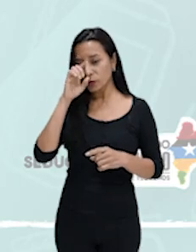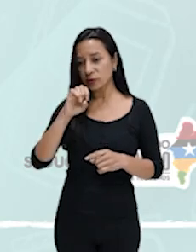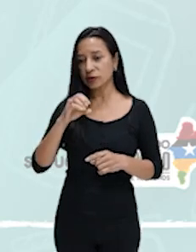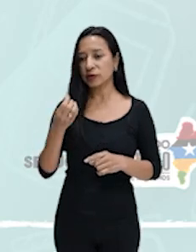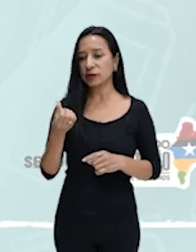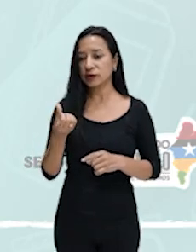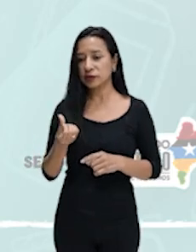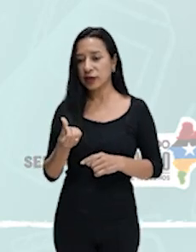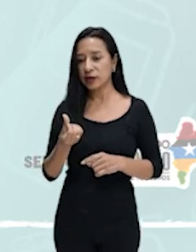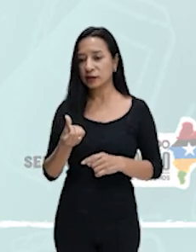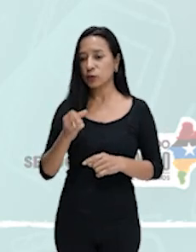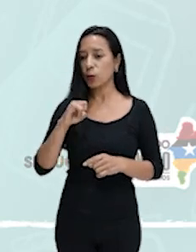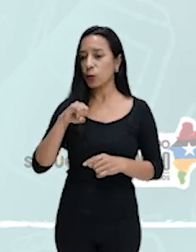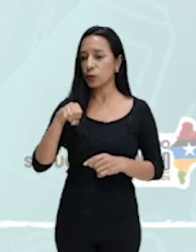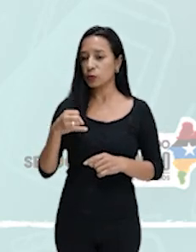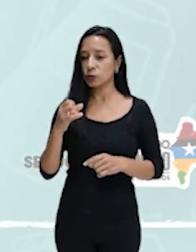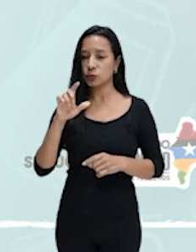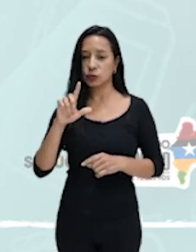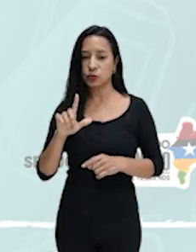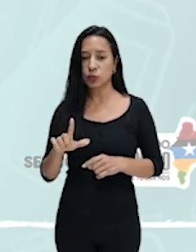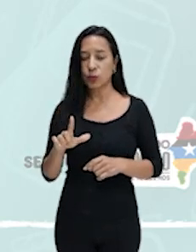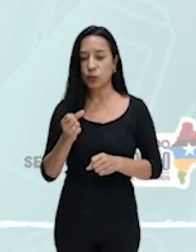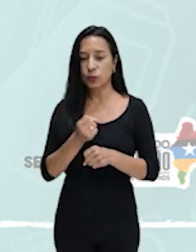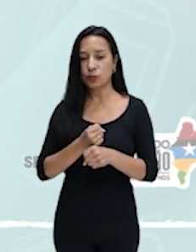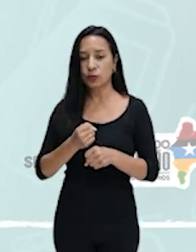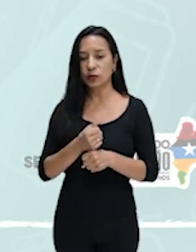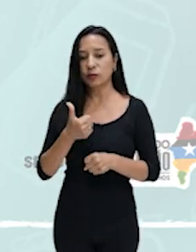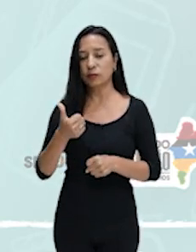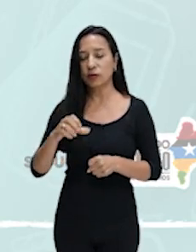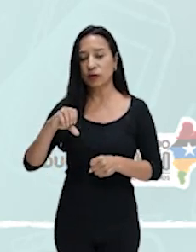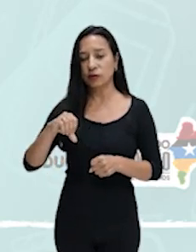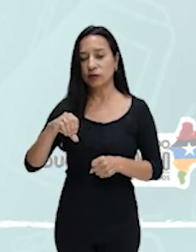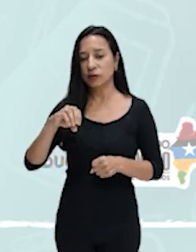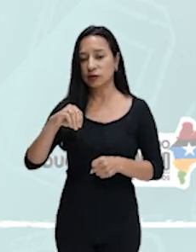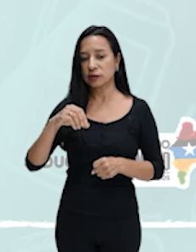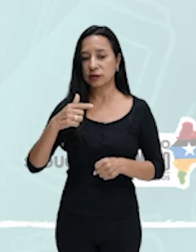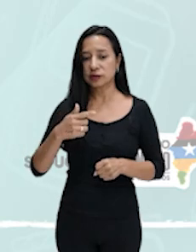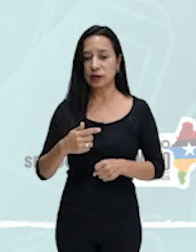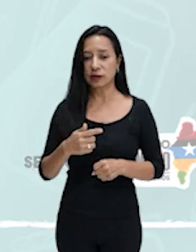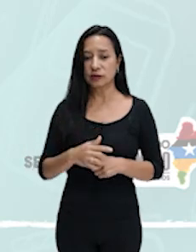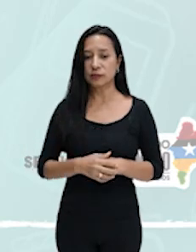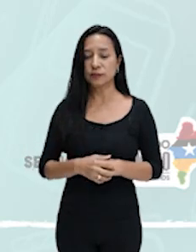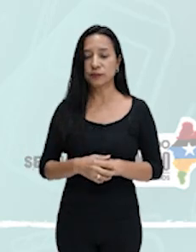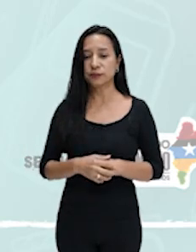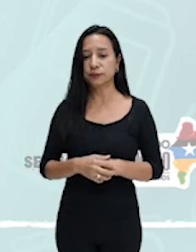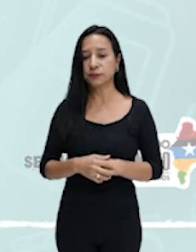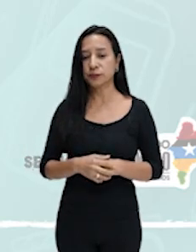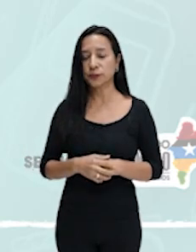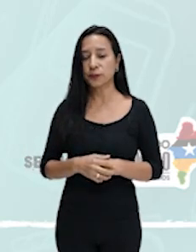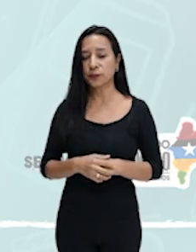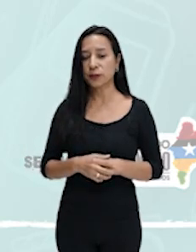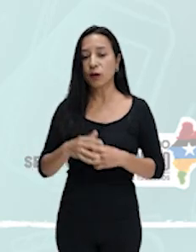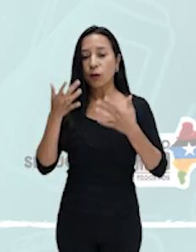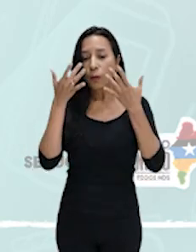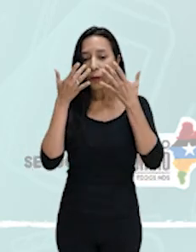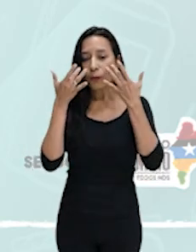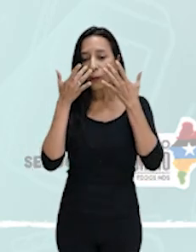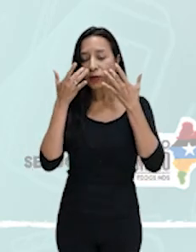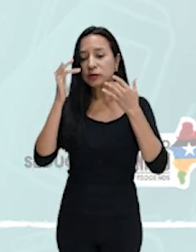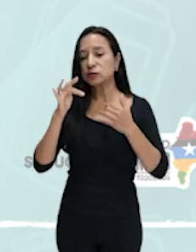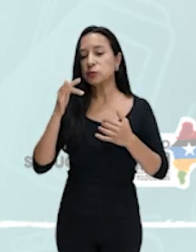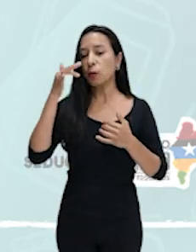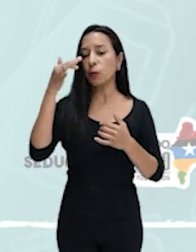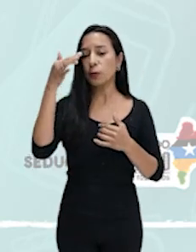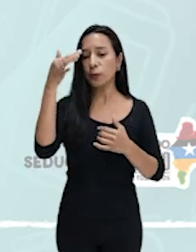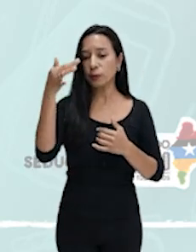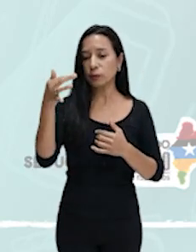uma artista à frente do seu tempo, tendo sua trajetória marcada por força de vontade, sofrimento,